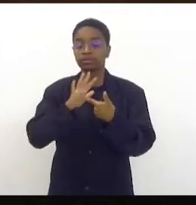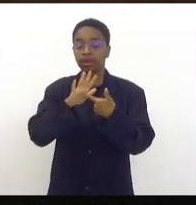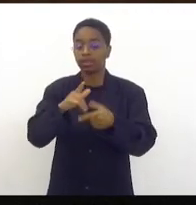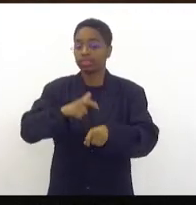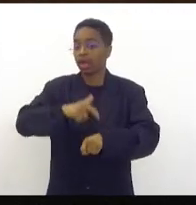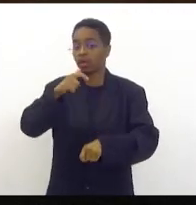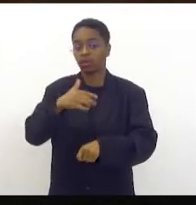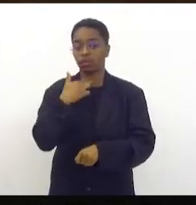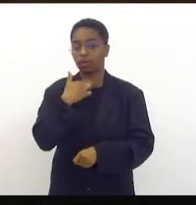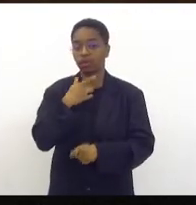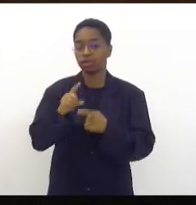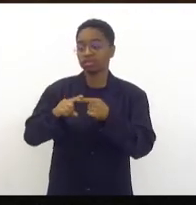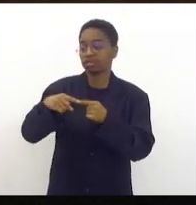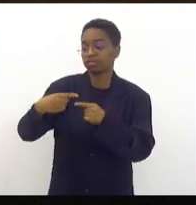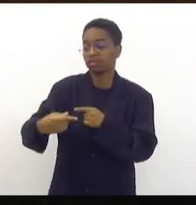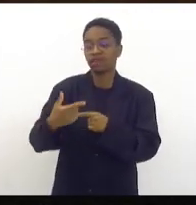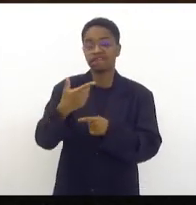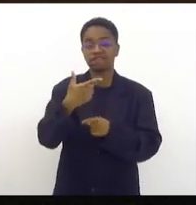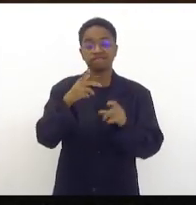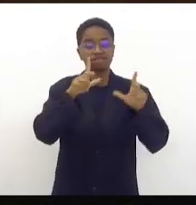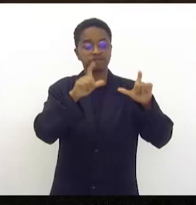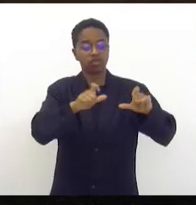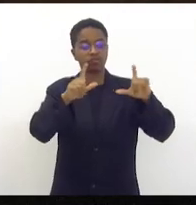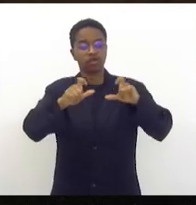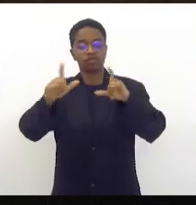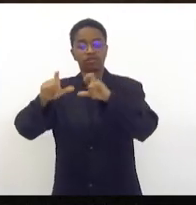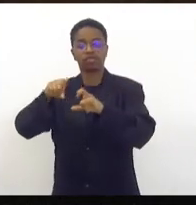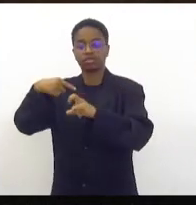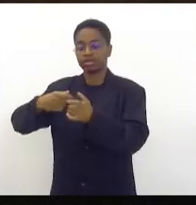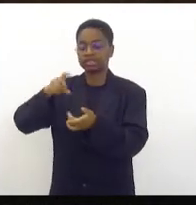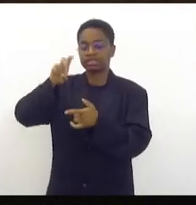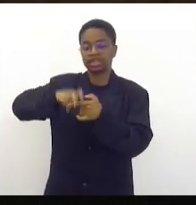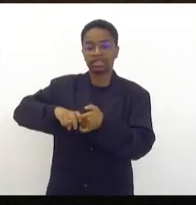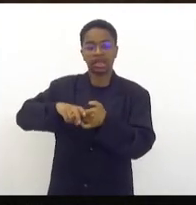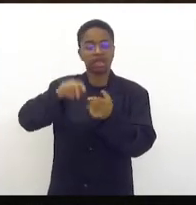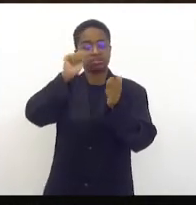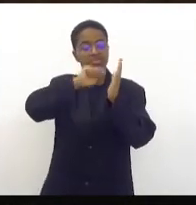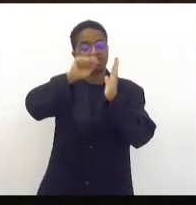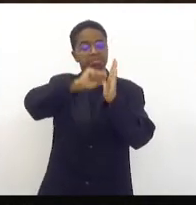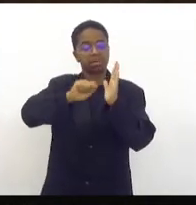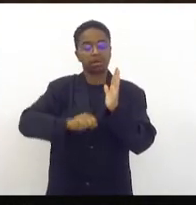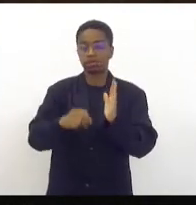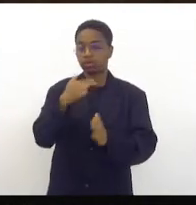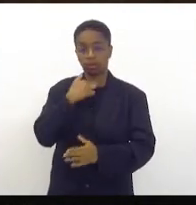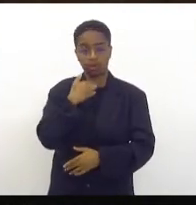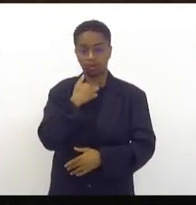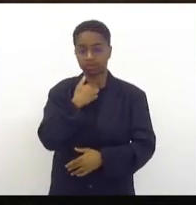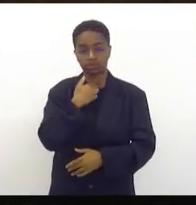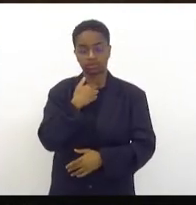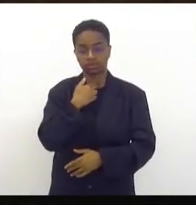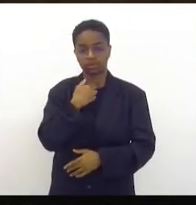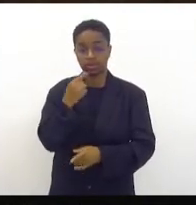pode fotografar 20, 30, 40 carros, depois sentar no banquinho e ficar infracionando. Até porque,